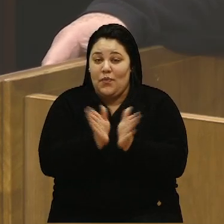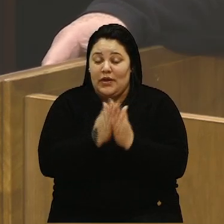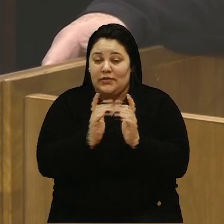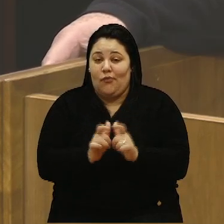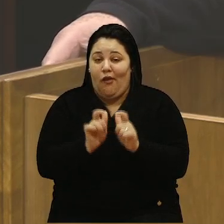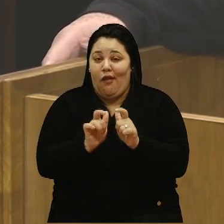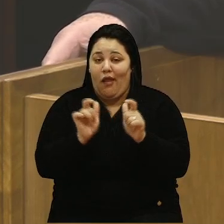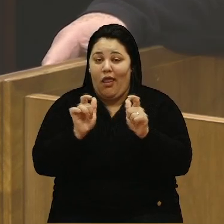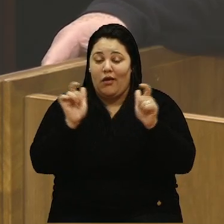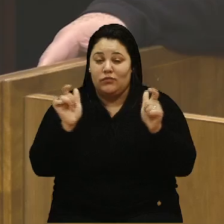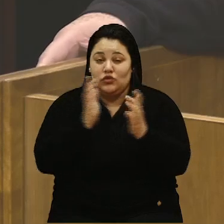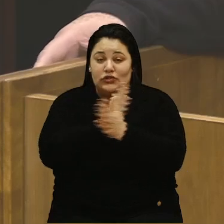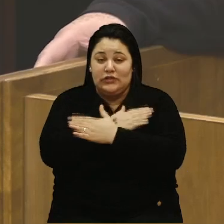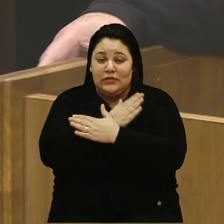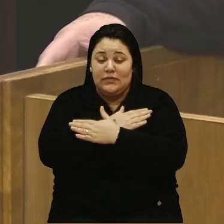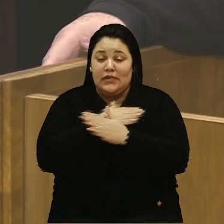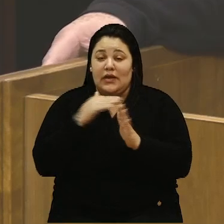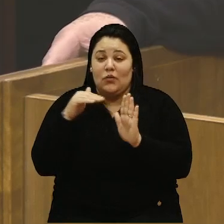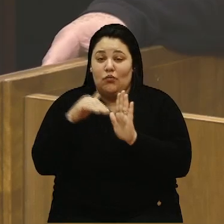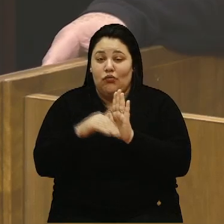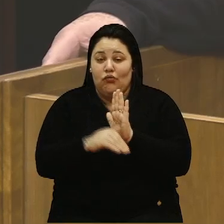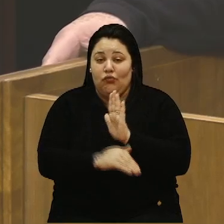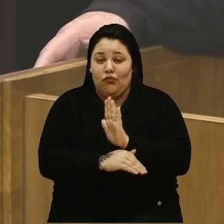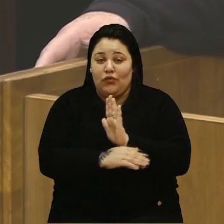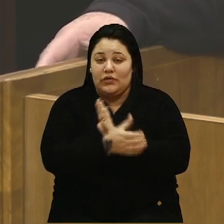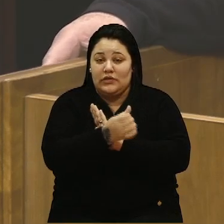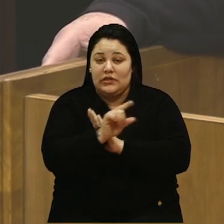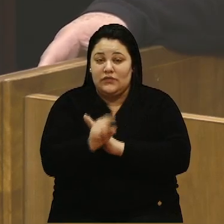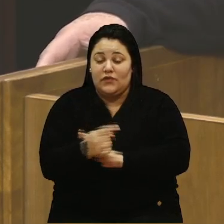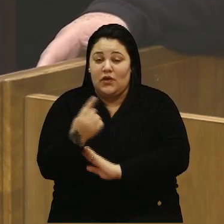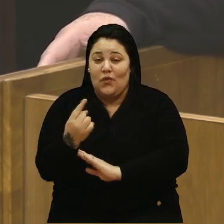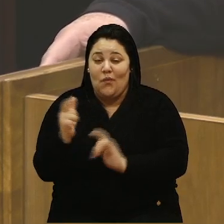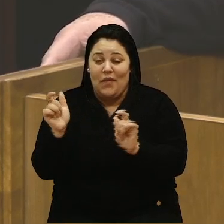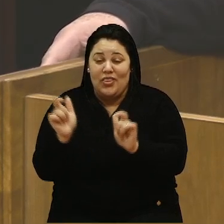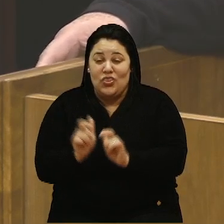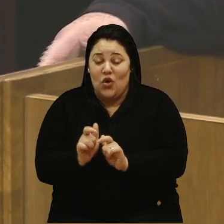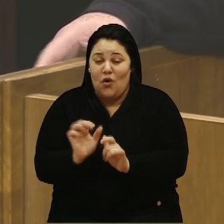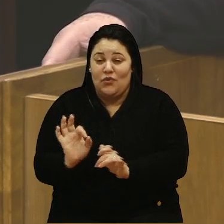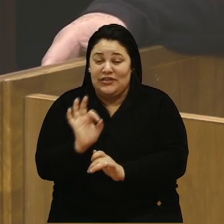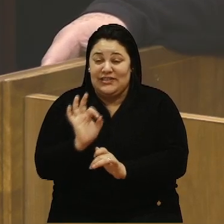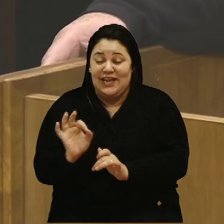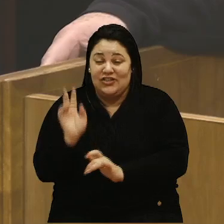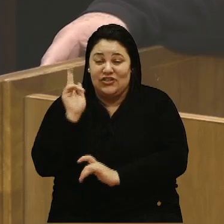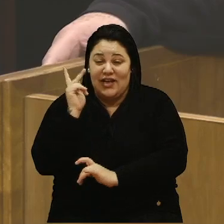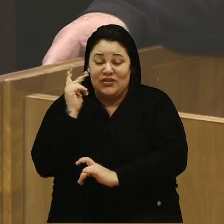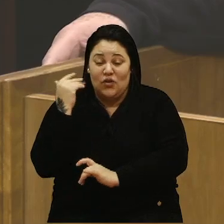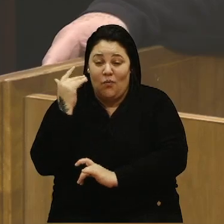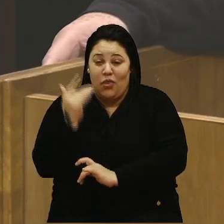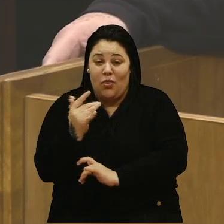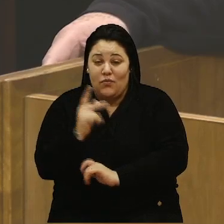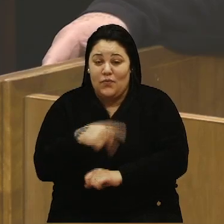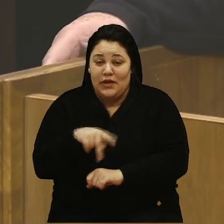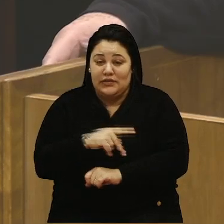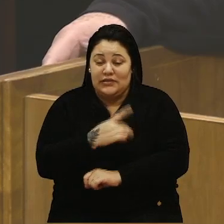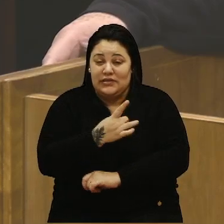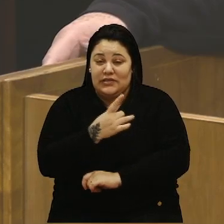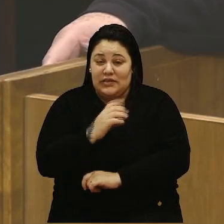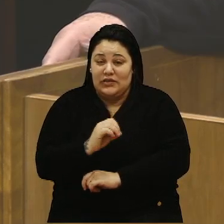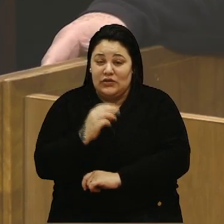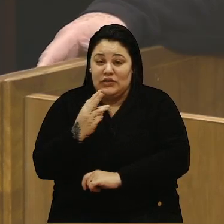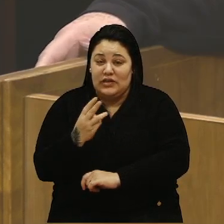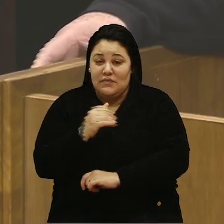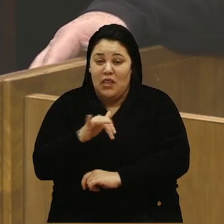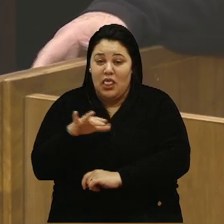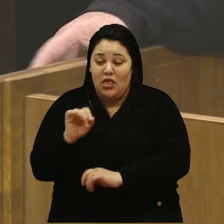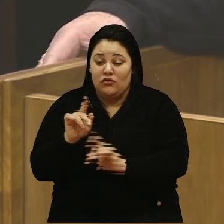O desemprego caiu para 6,1%, a menor taxa da história do país. 103 milhões de pessoas